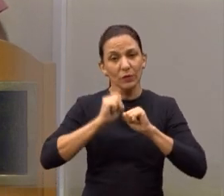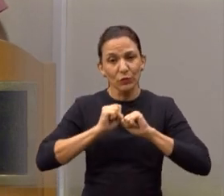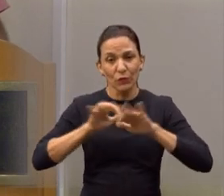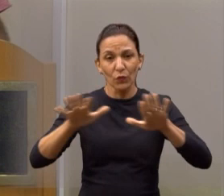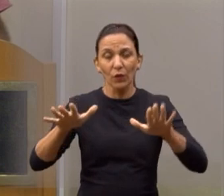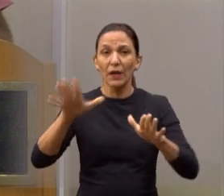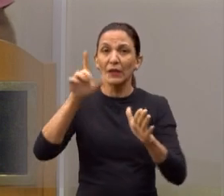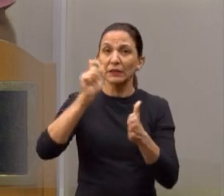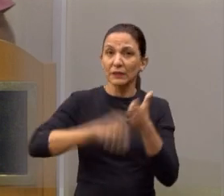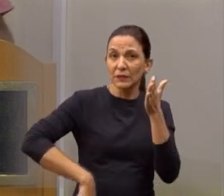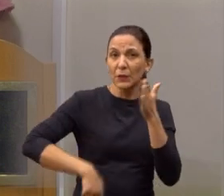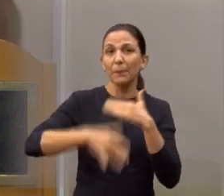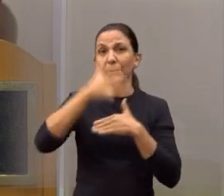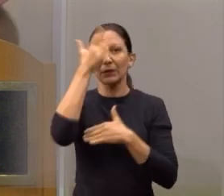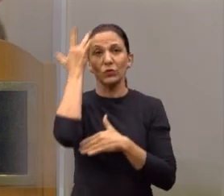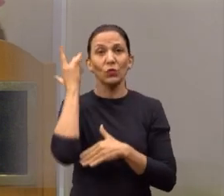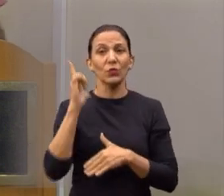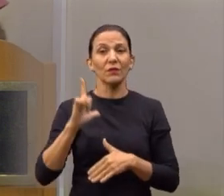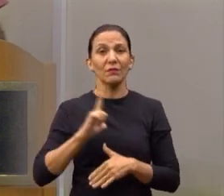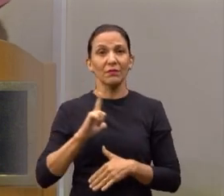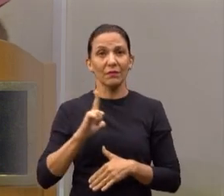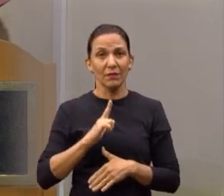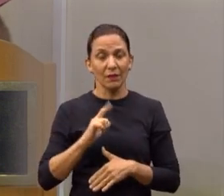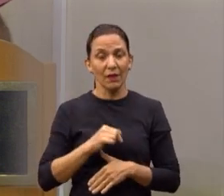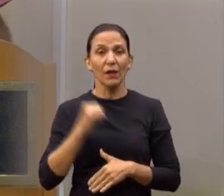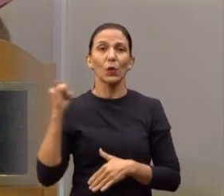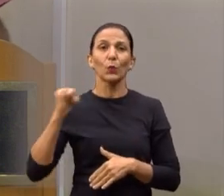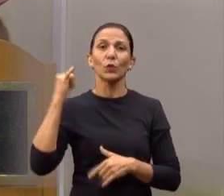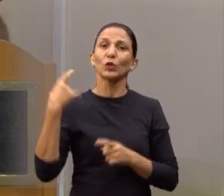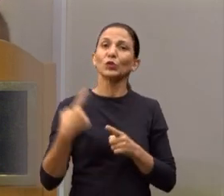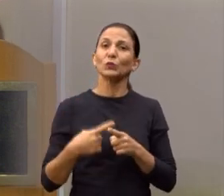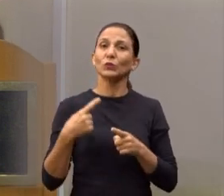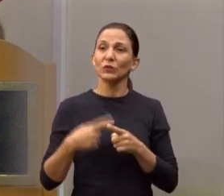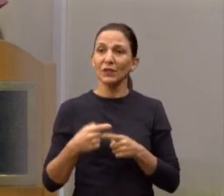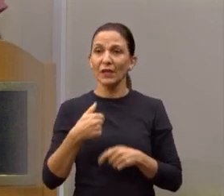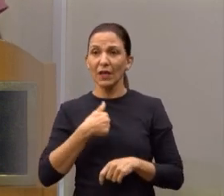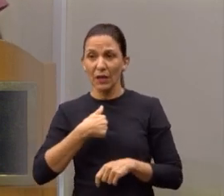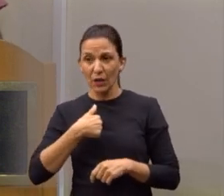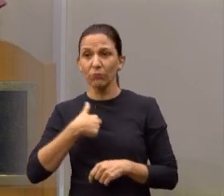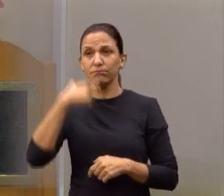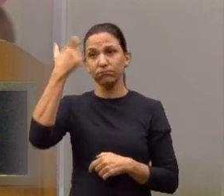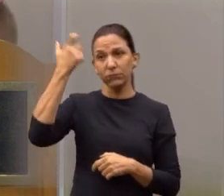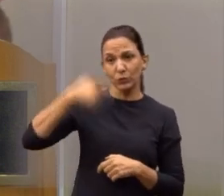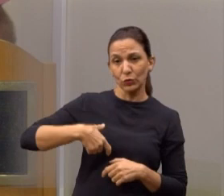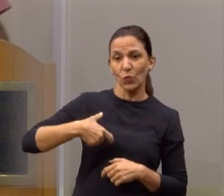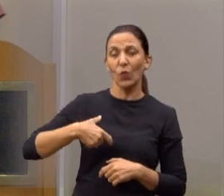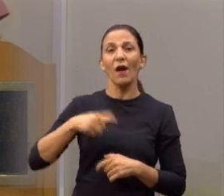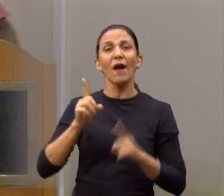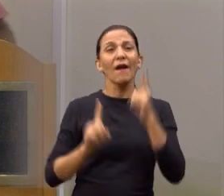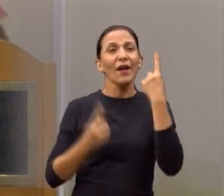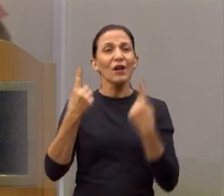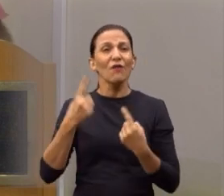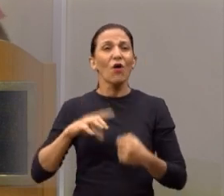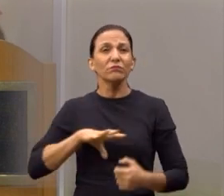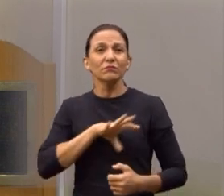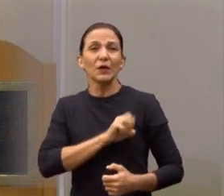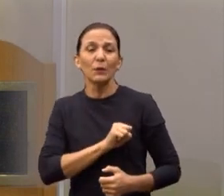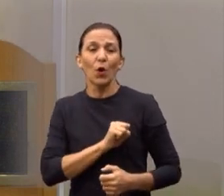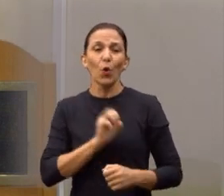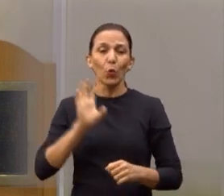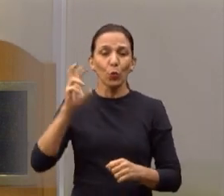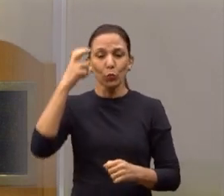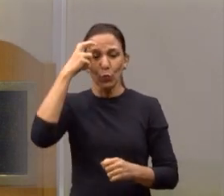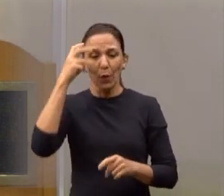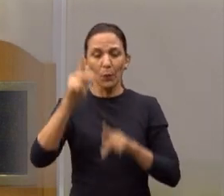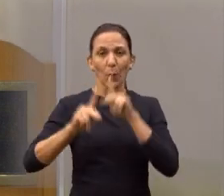pudessem se inscrever eu acho muito importante isso não só porque eu sou um amante do carnaval da cultura popular